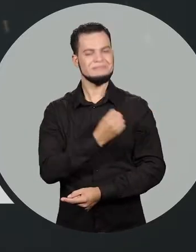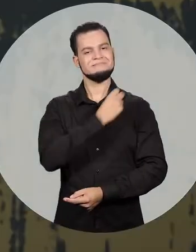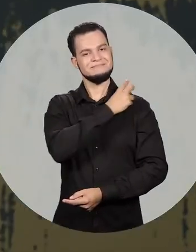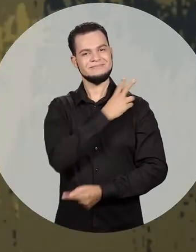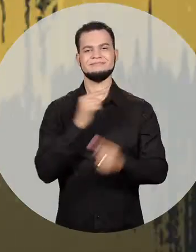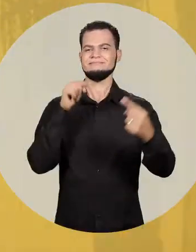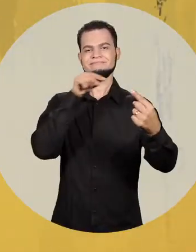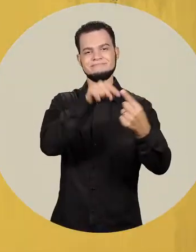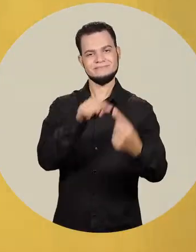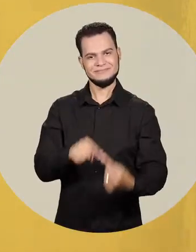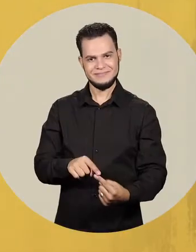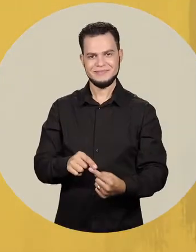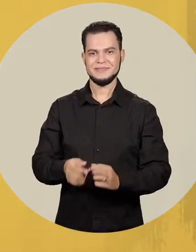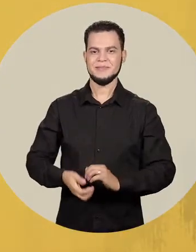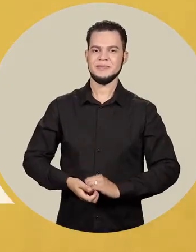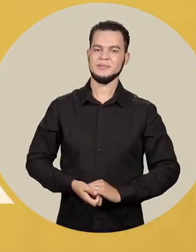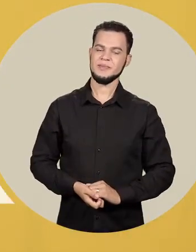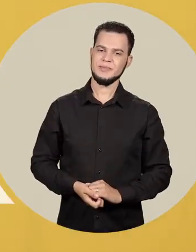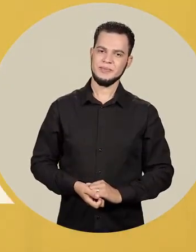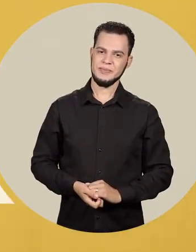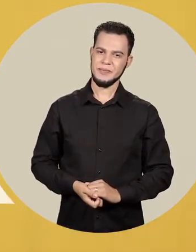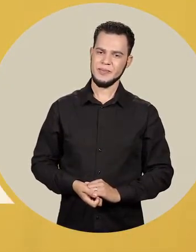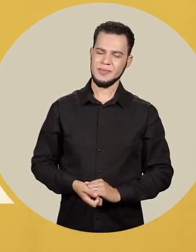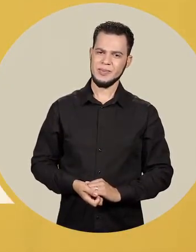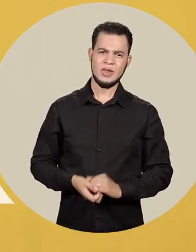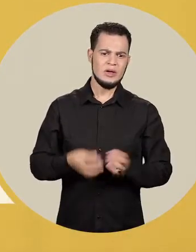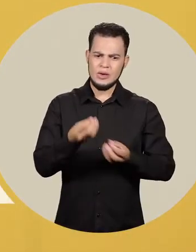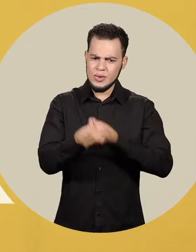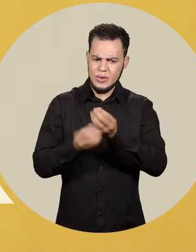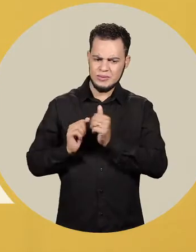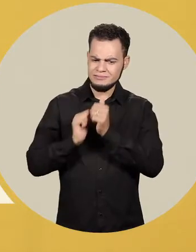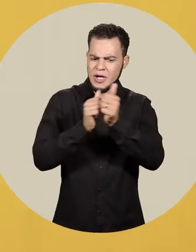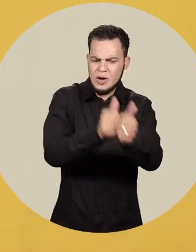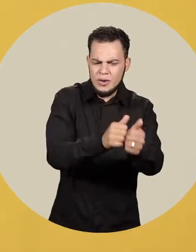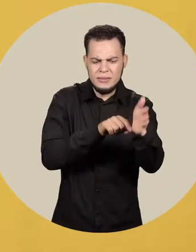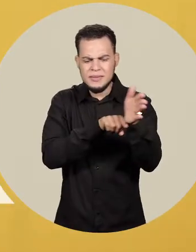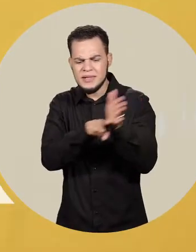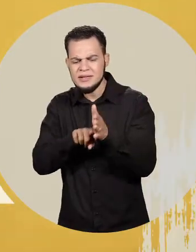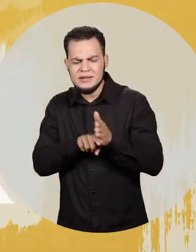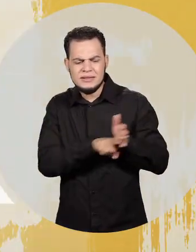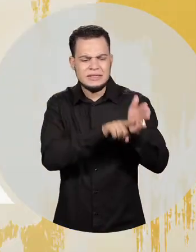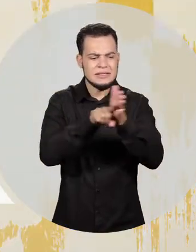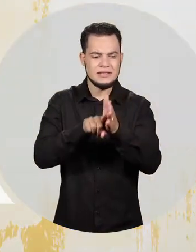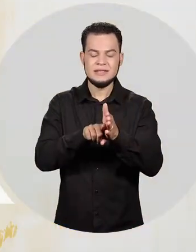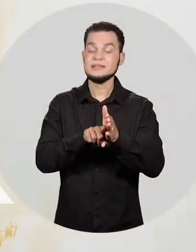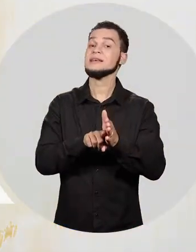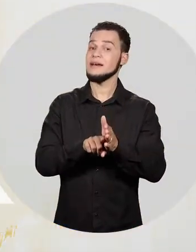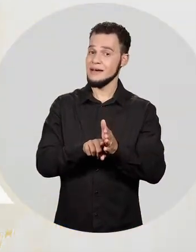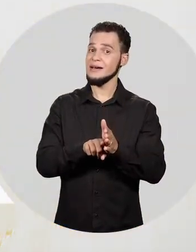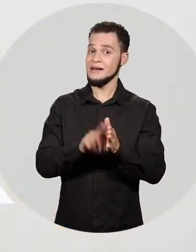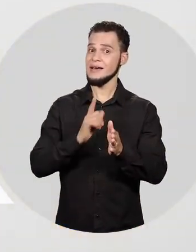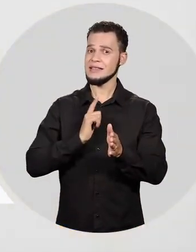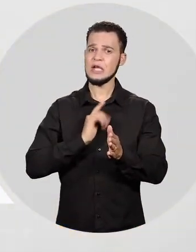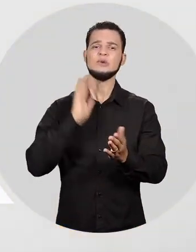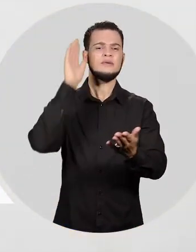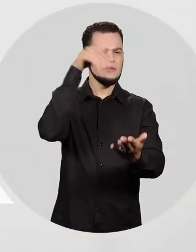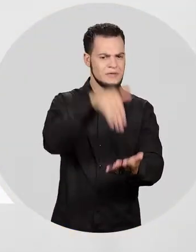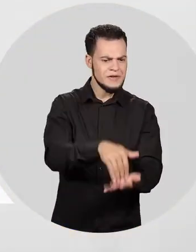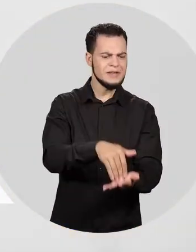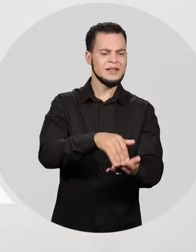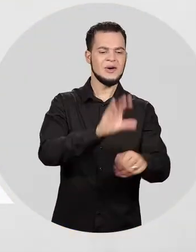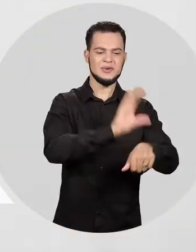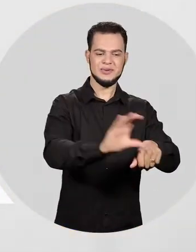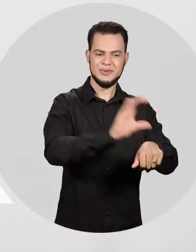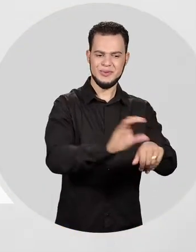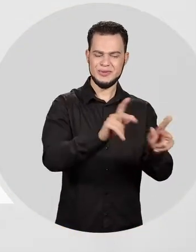finais. Acompanhamento e pesquisas. Além da pesquisa aplicada ao final de cada encontro